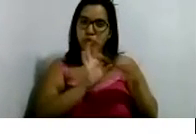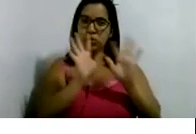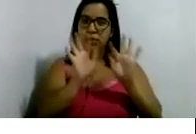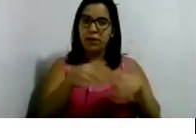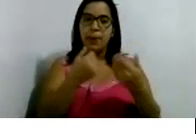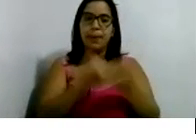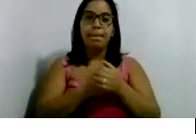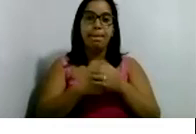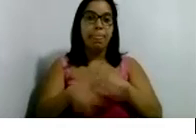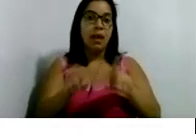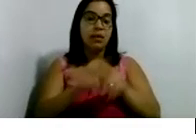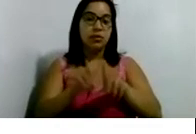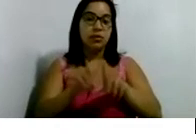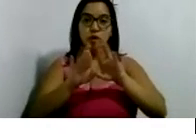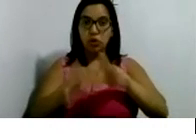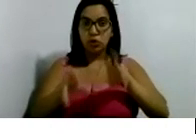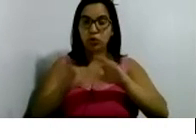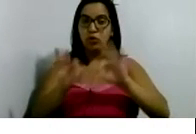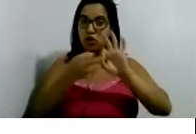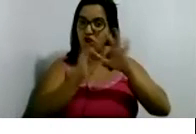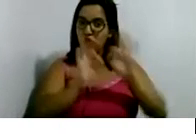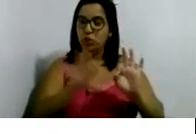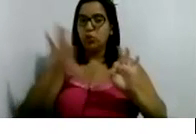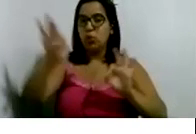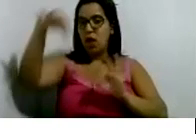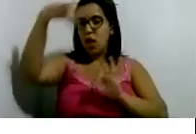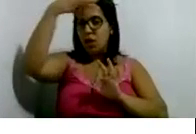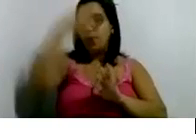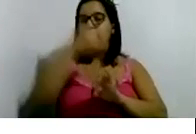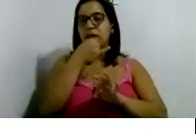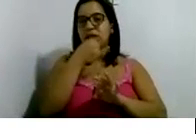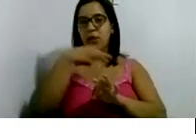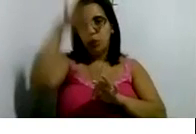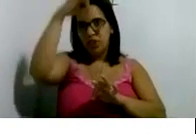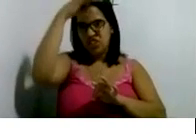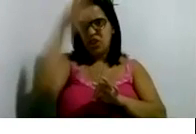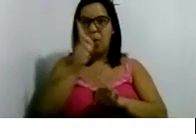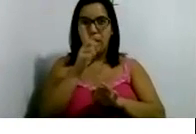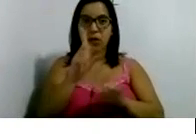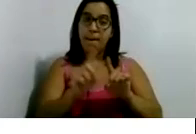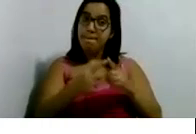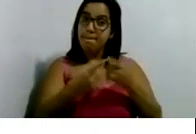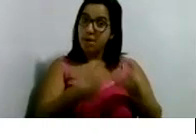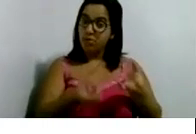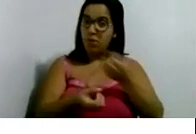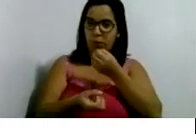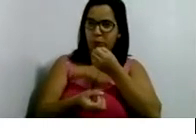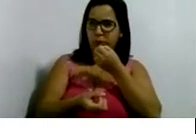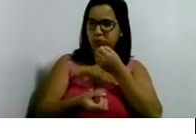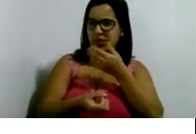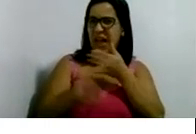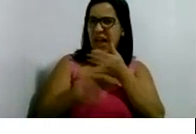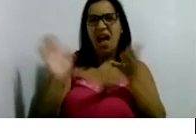a gente já tem diferença das genitálias externas, embora não são significativas